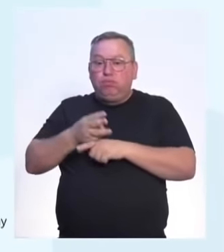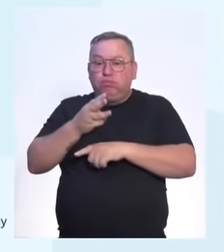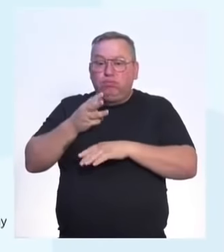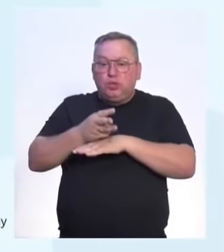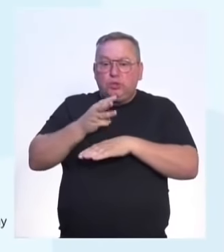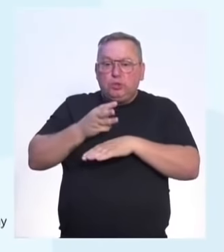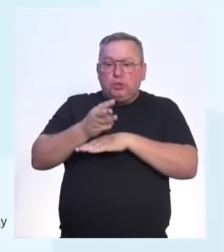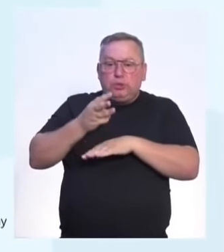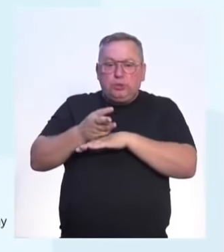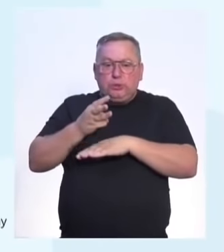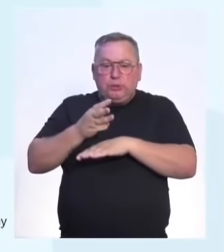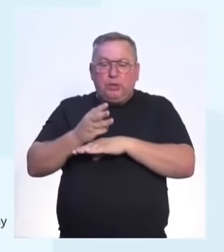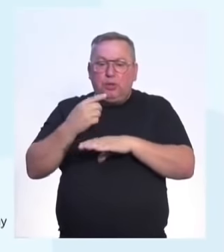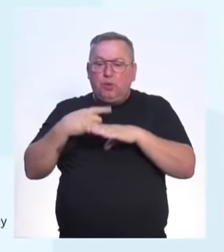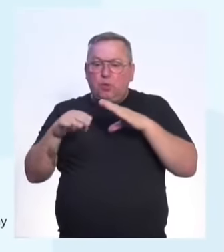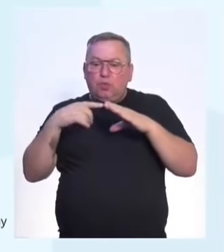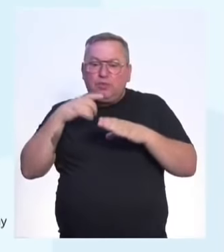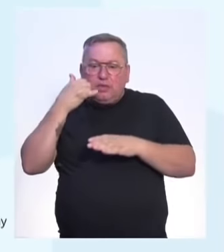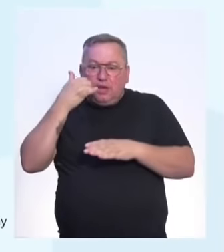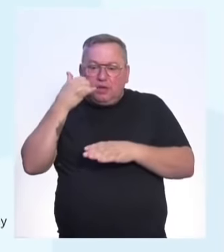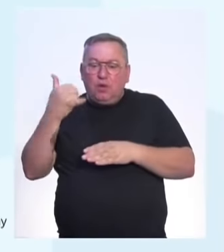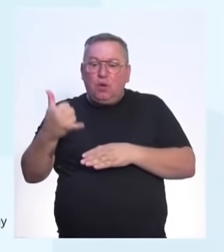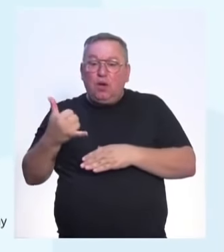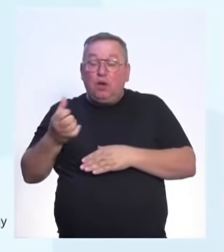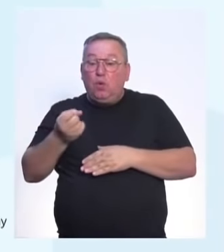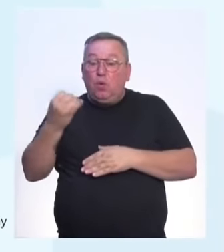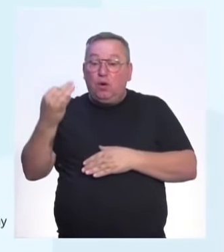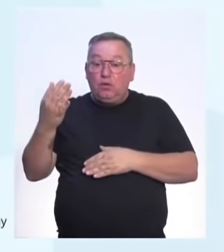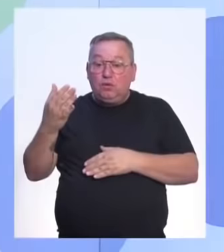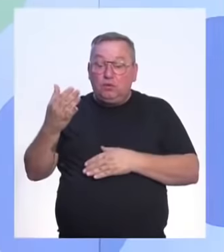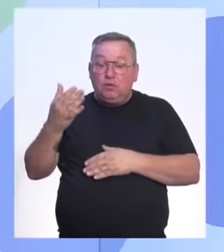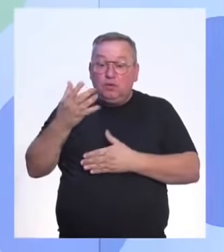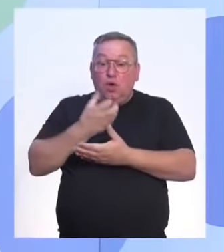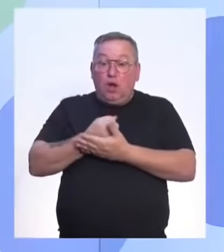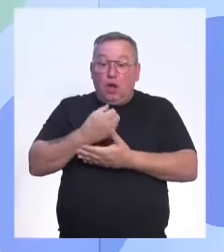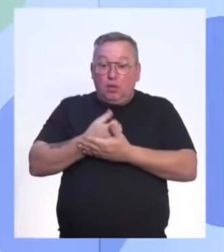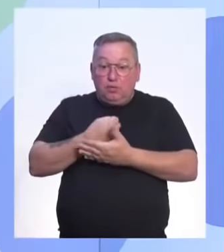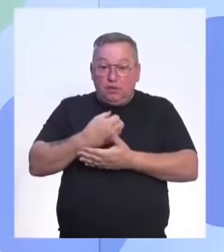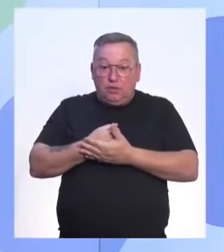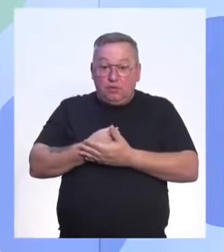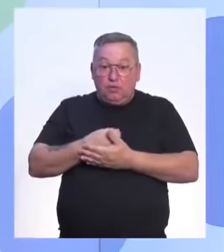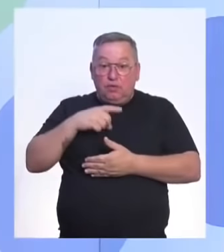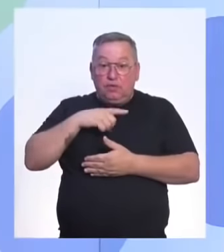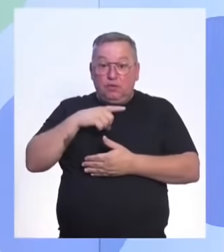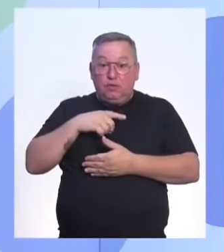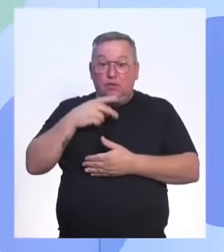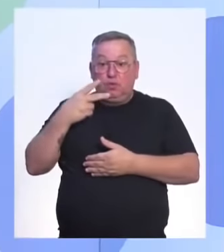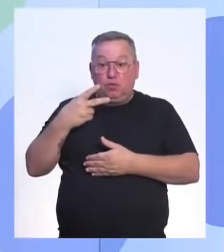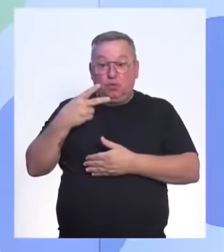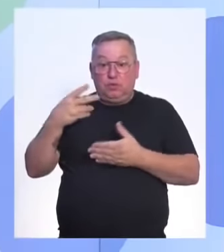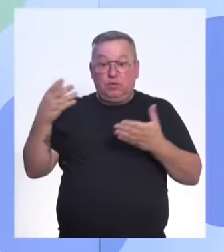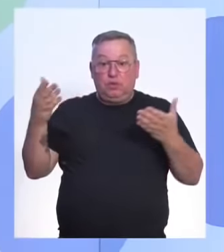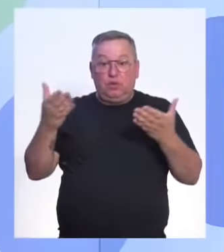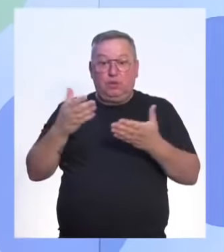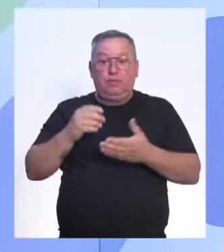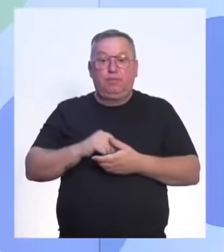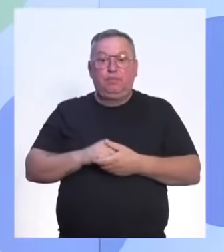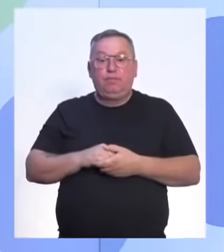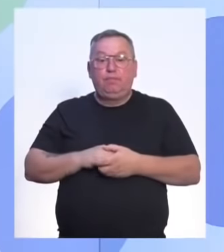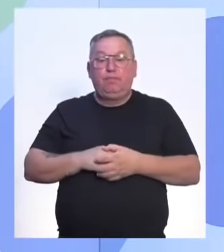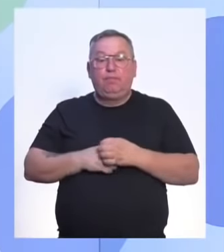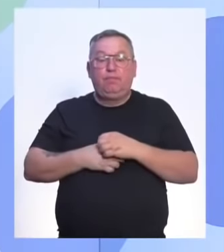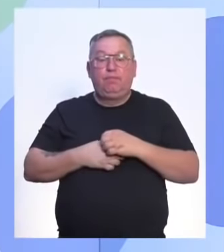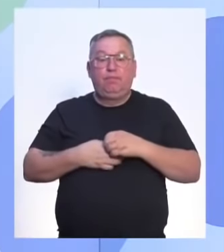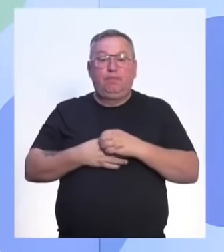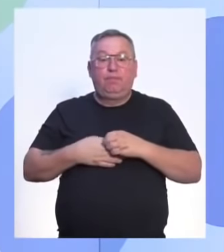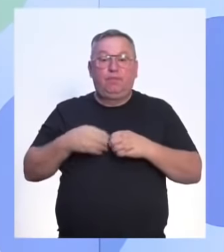quantidade de mensagens do seu celular? Só no aplicativo de mensagem aqui, eu tô com duas agora. Já mandaram